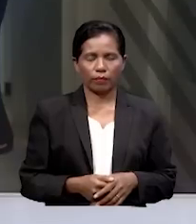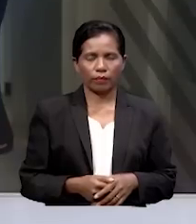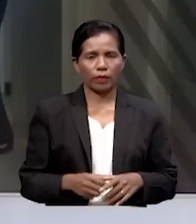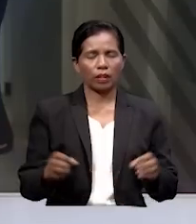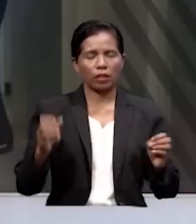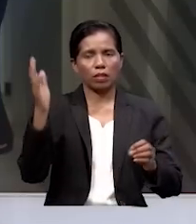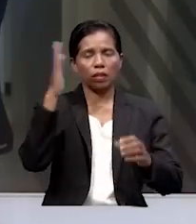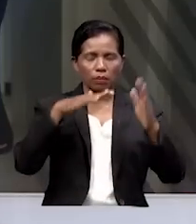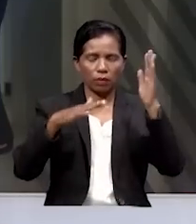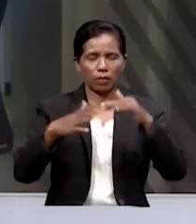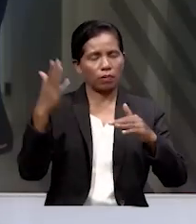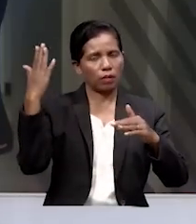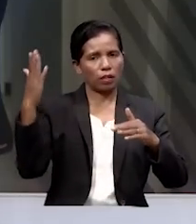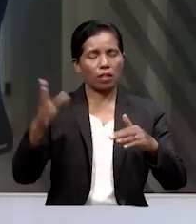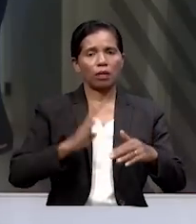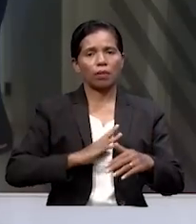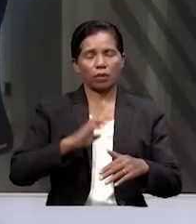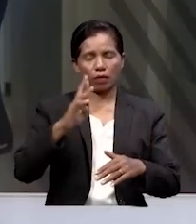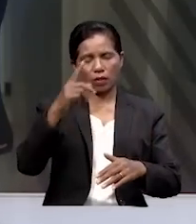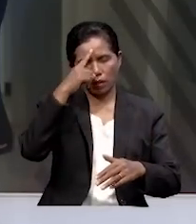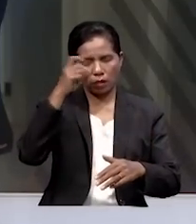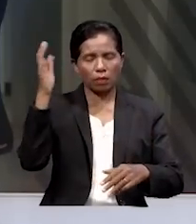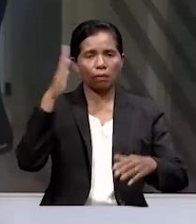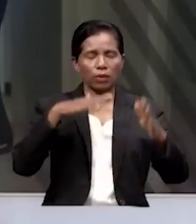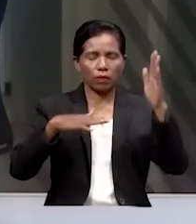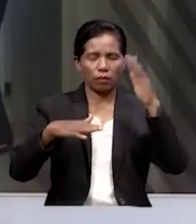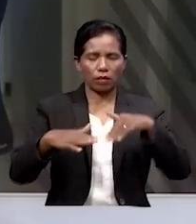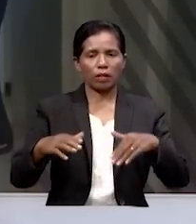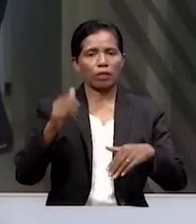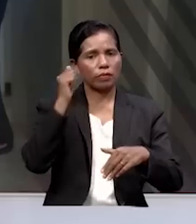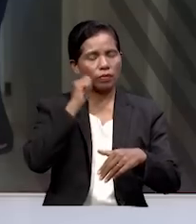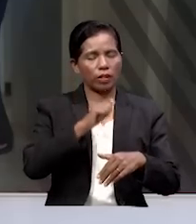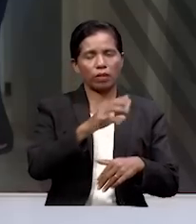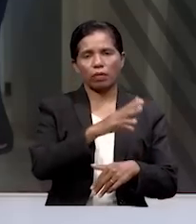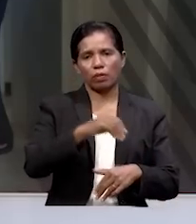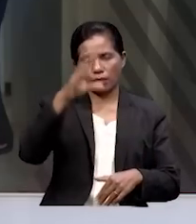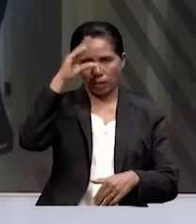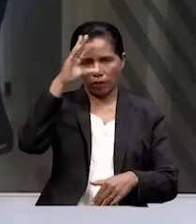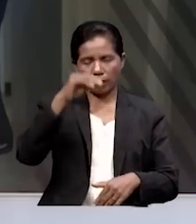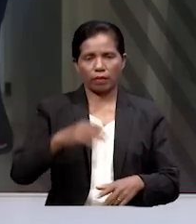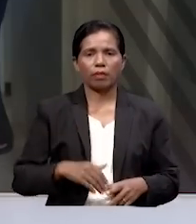Desentendimento ia kulau bekora tamba problema partikular entre veto nomane.